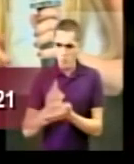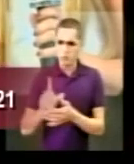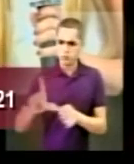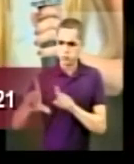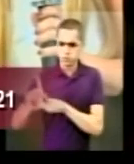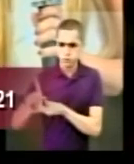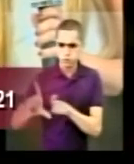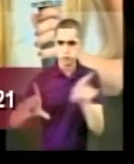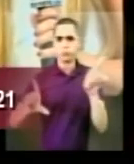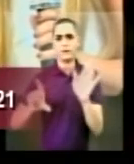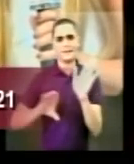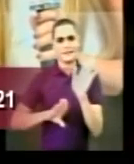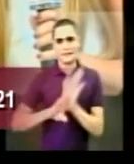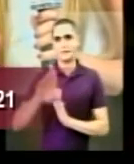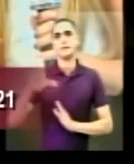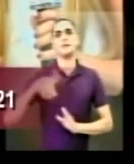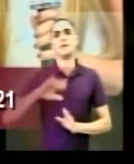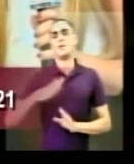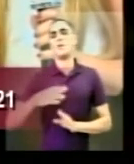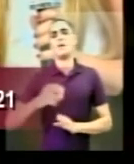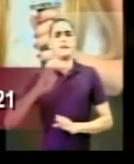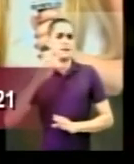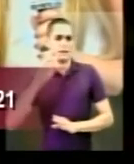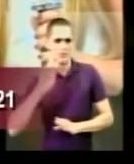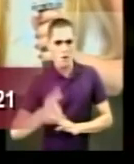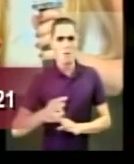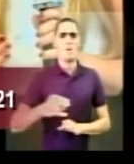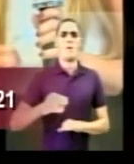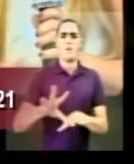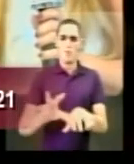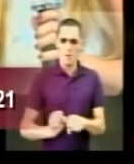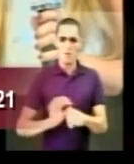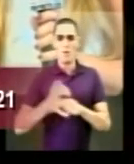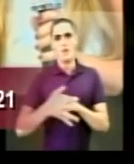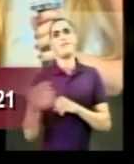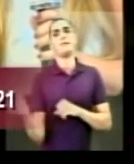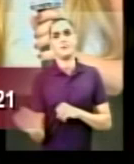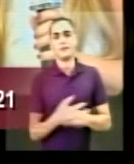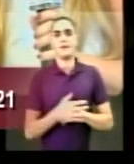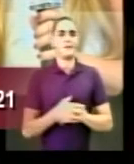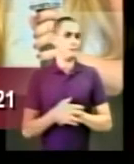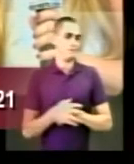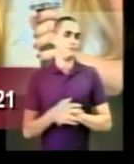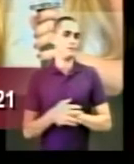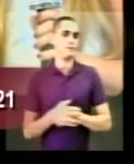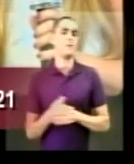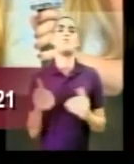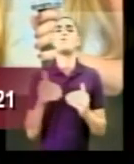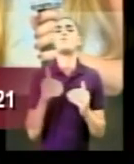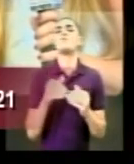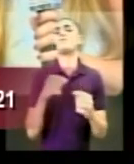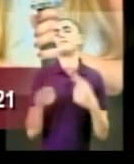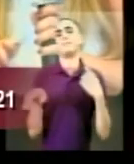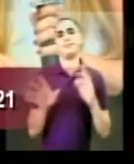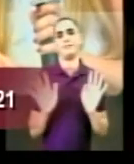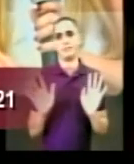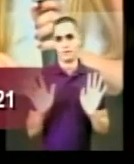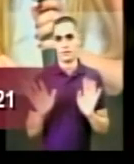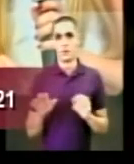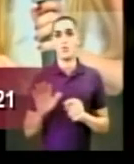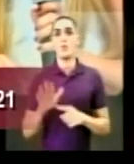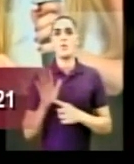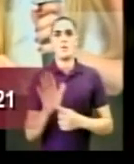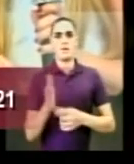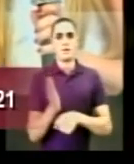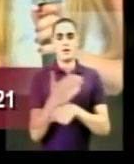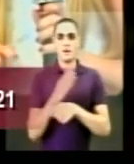aproximadamente para os próximos dias, o que não condiz, porque com essa redução, como eu mostrei para vocês, os casos leves, ele já